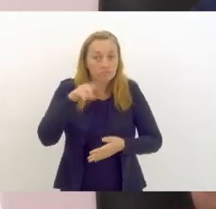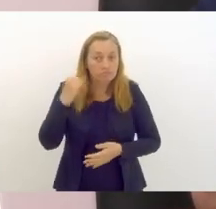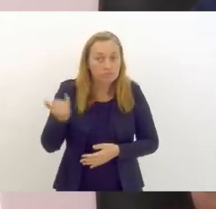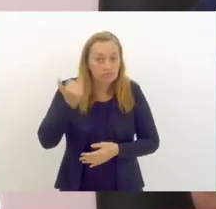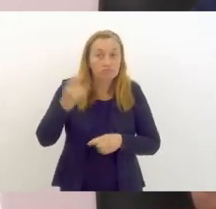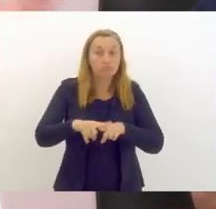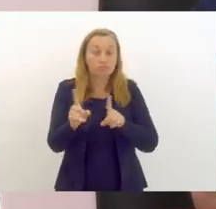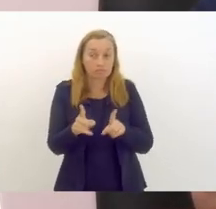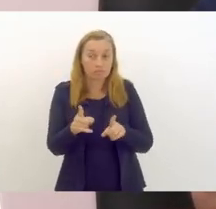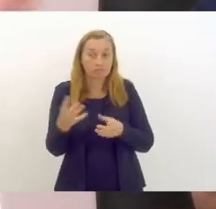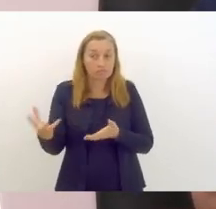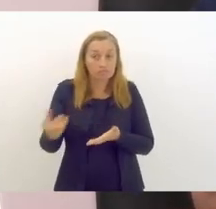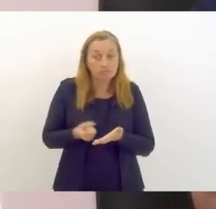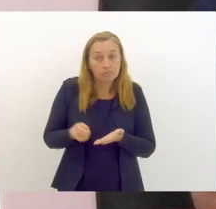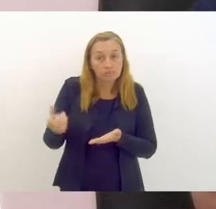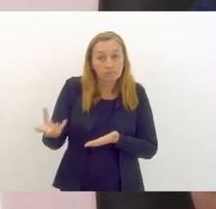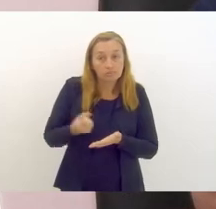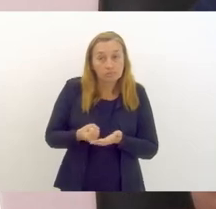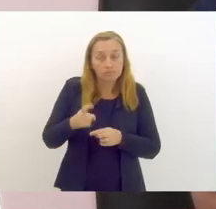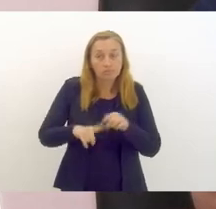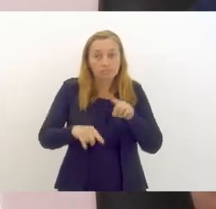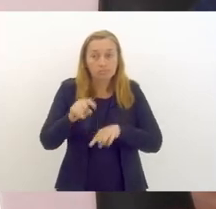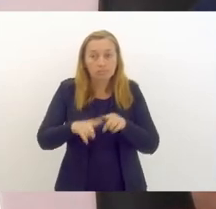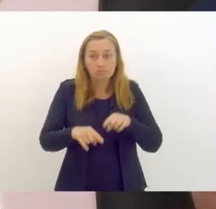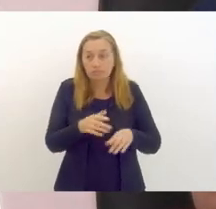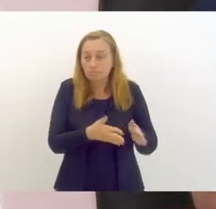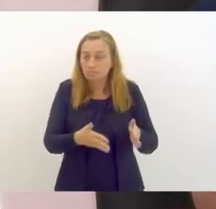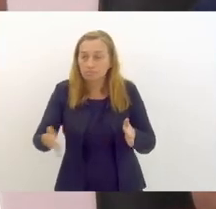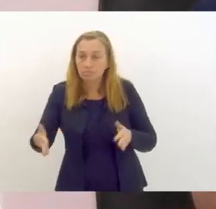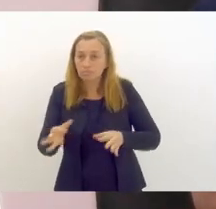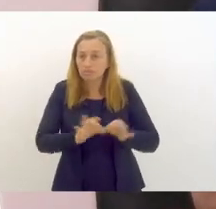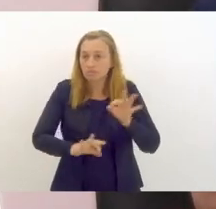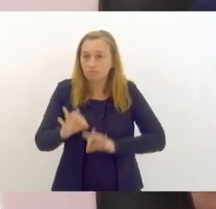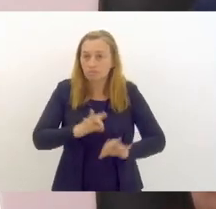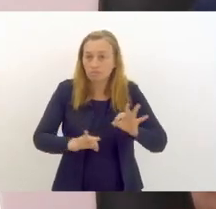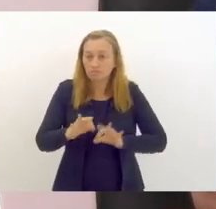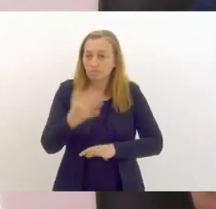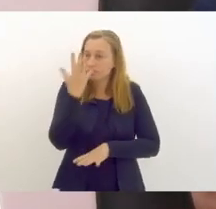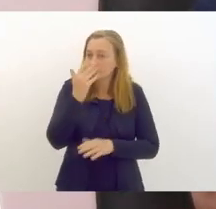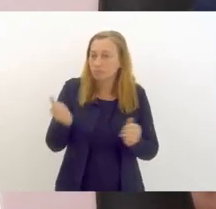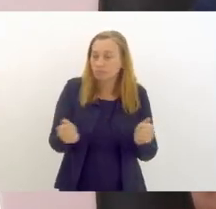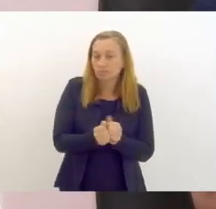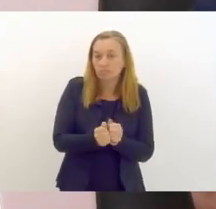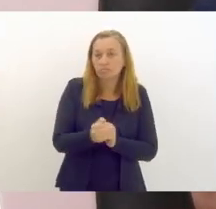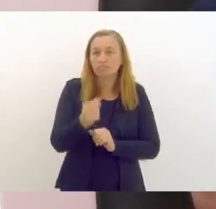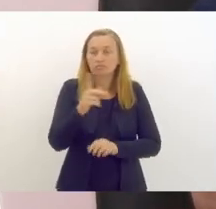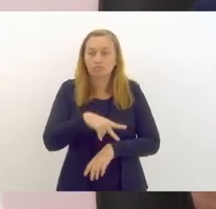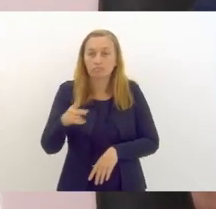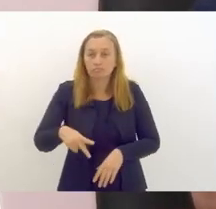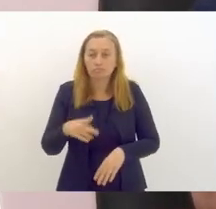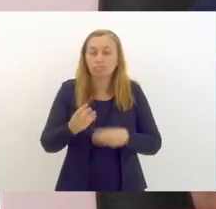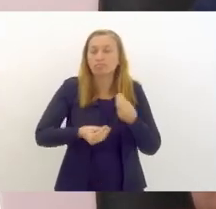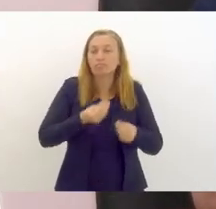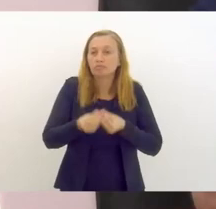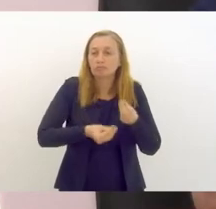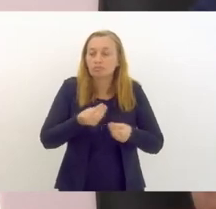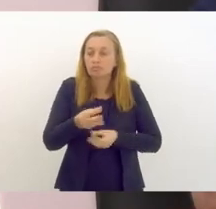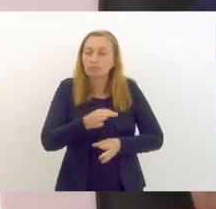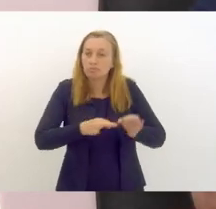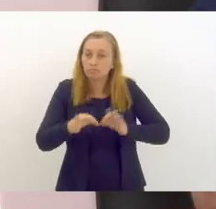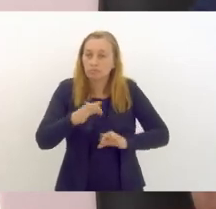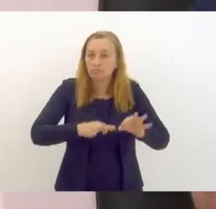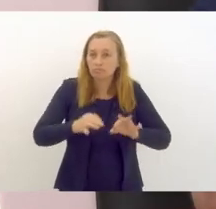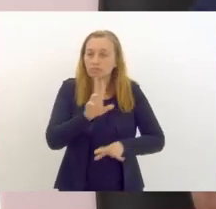serão, mas a gente recebeu esse material ao longo do ano sem ter um planejamento lá em fevereiro junto com os professores de como seria o ano, de como planejaria, de